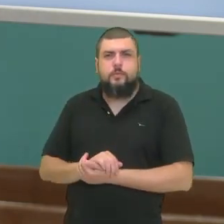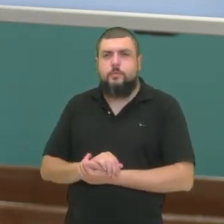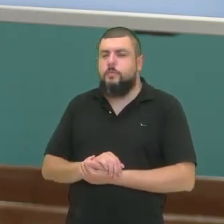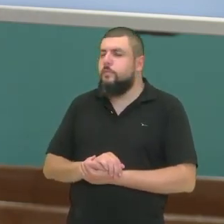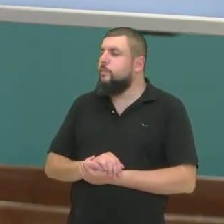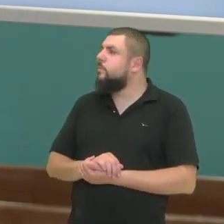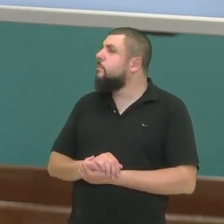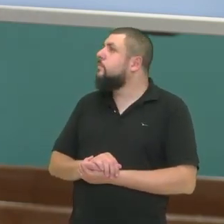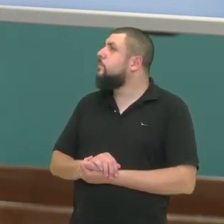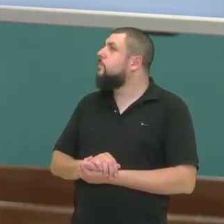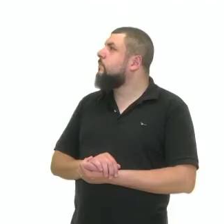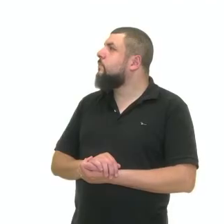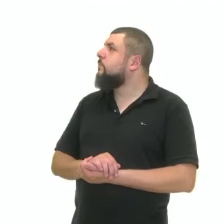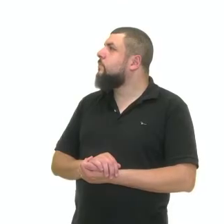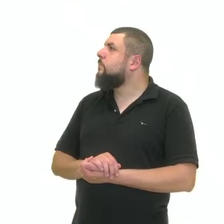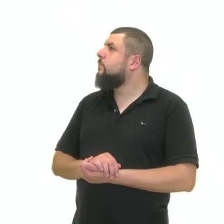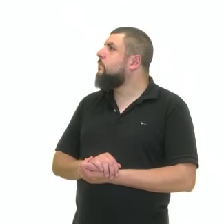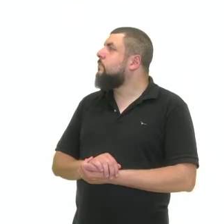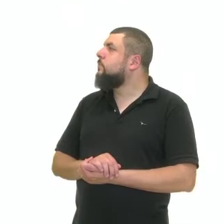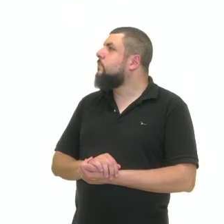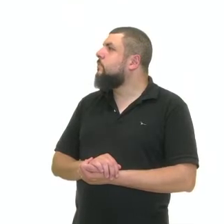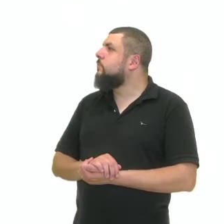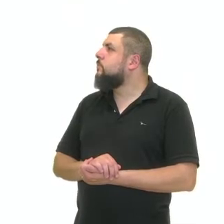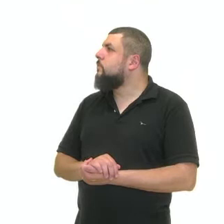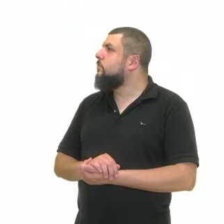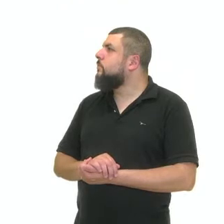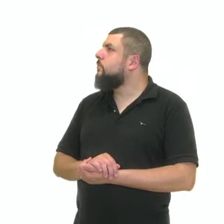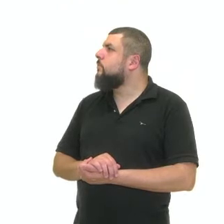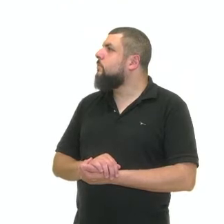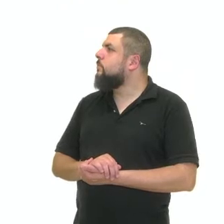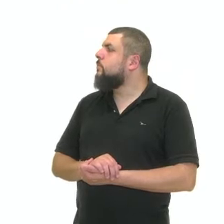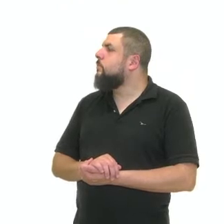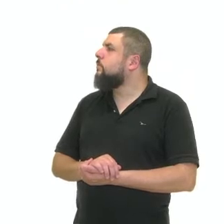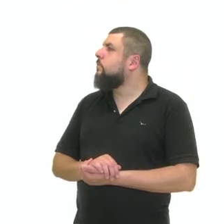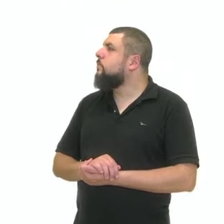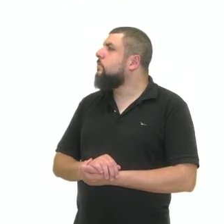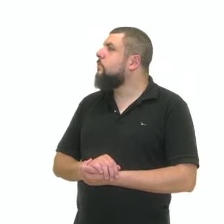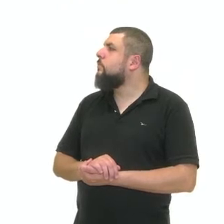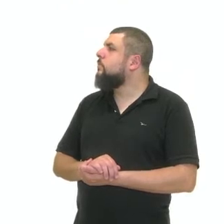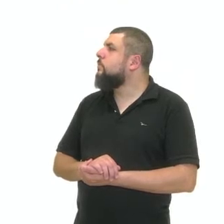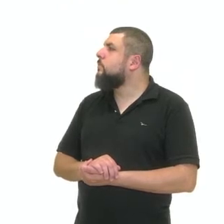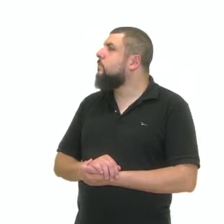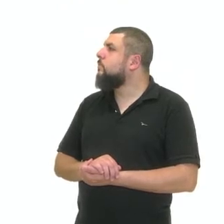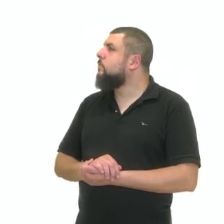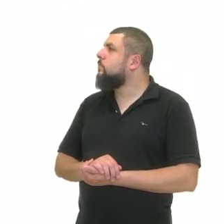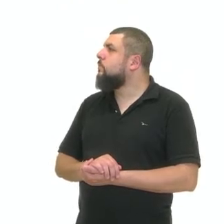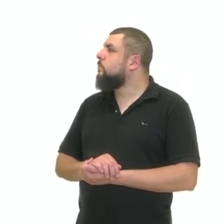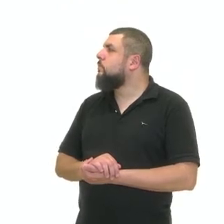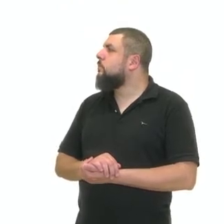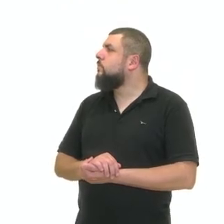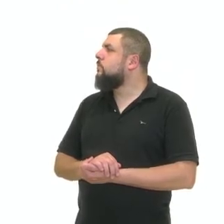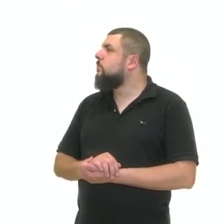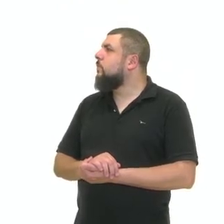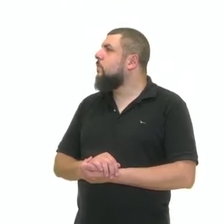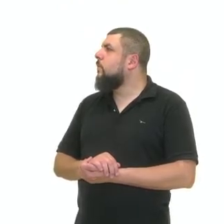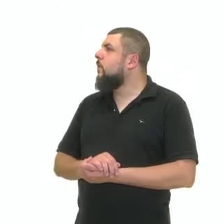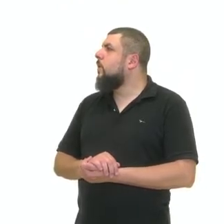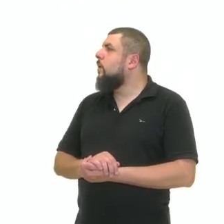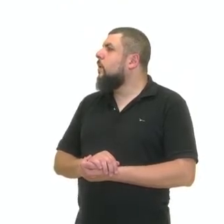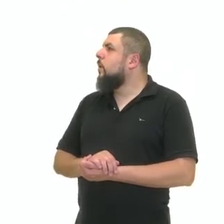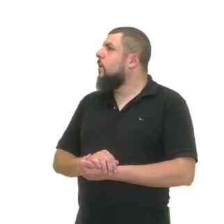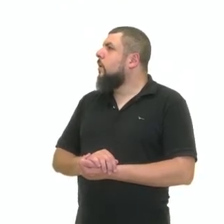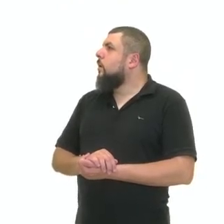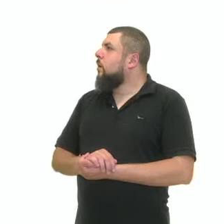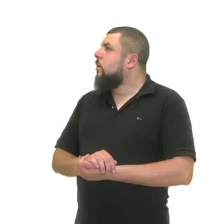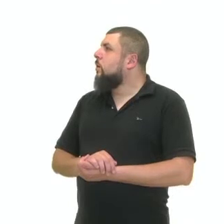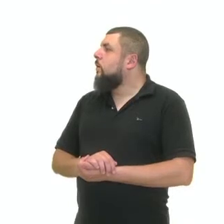formaram. A primeira, defendida por Gandhi, advogava por uma Índia unitária. A segunda, reivindicada